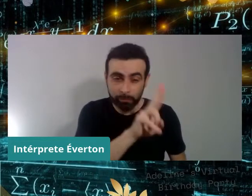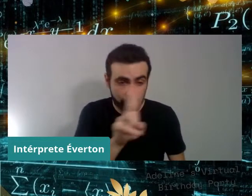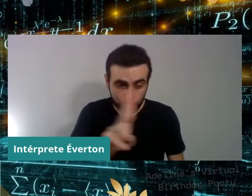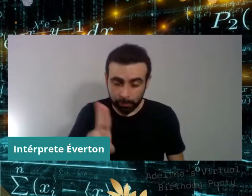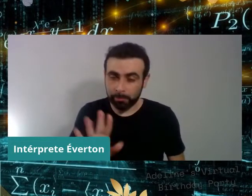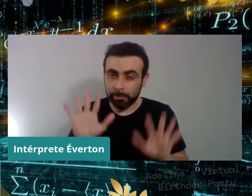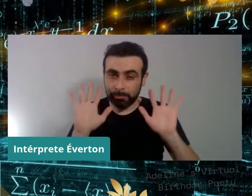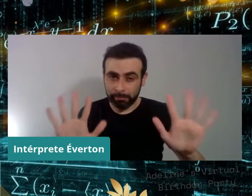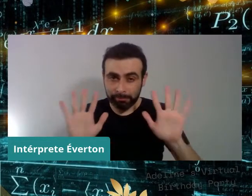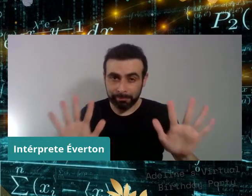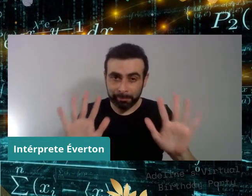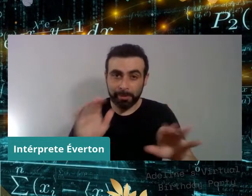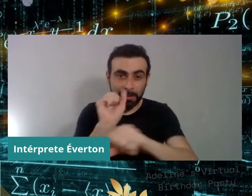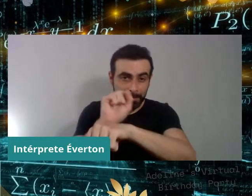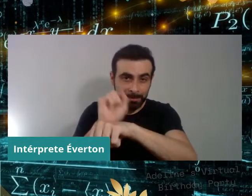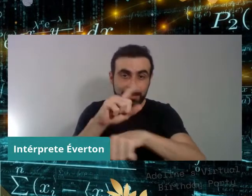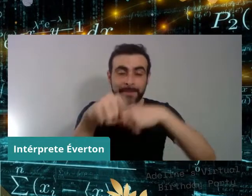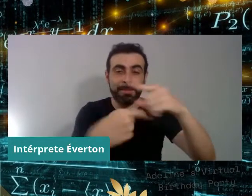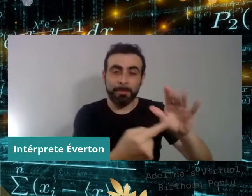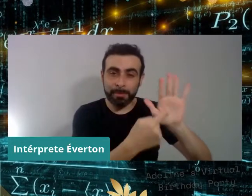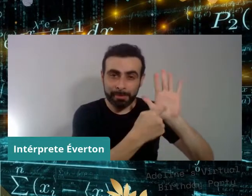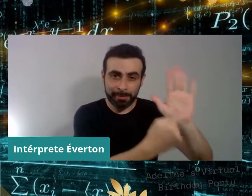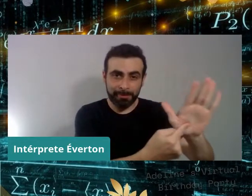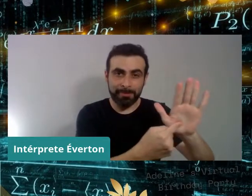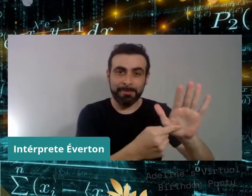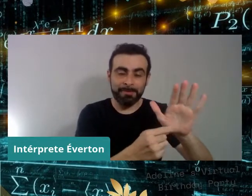se apresentar e serão apresentados,